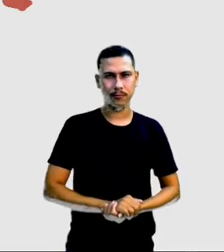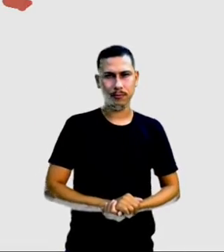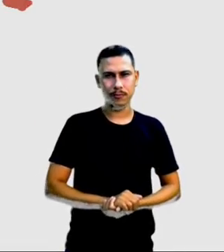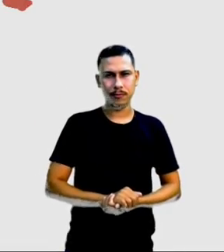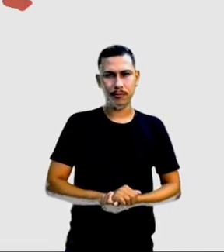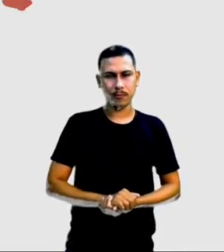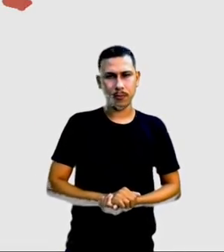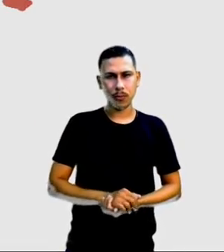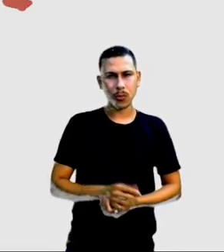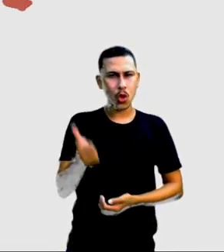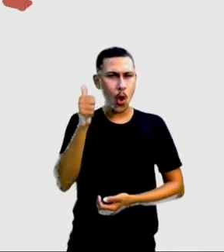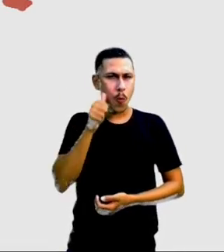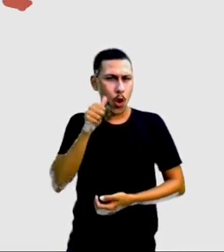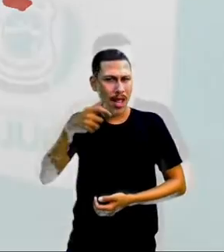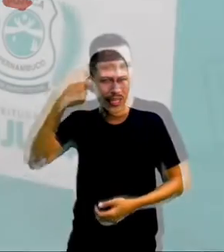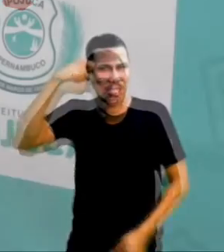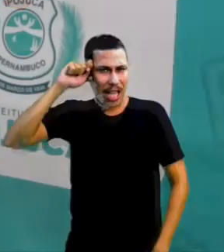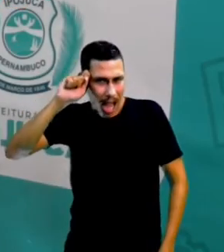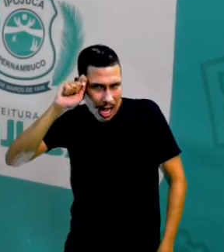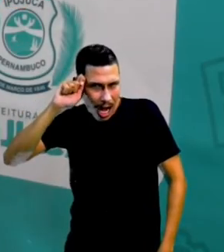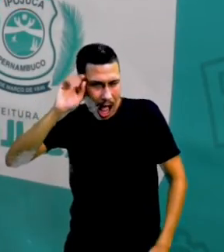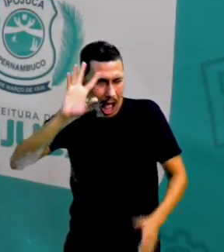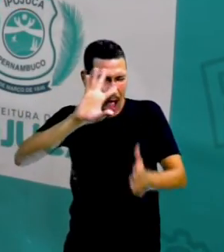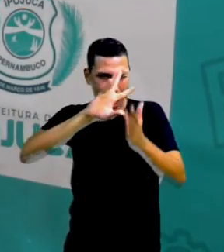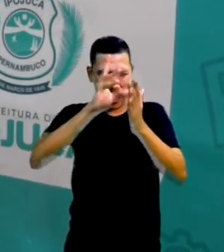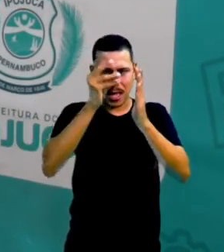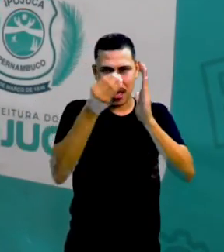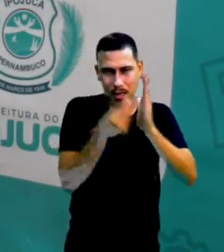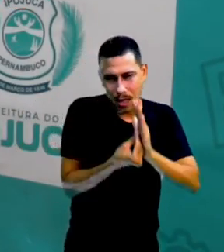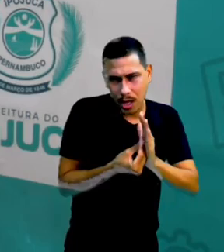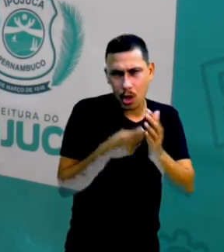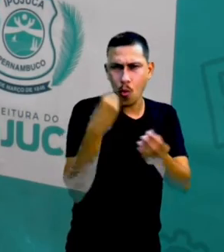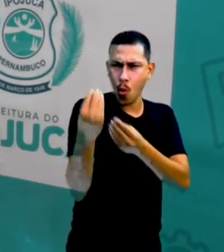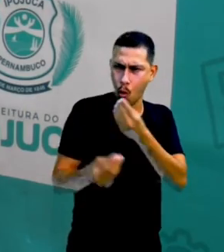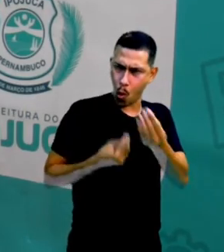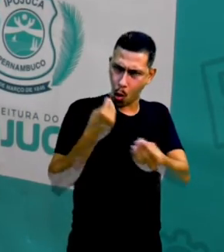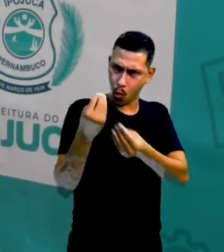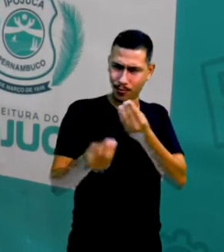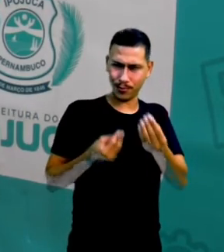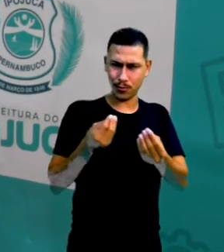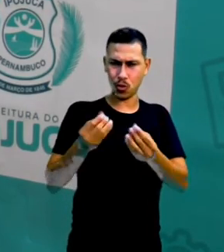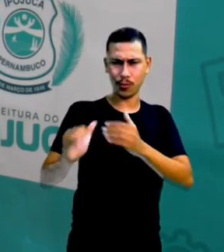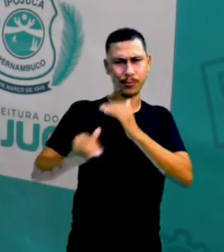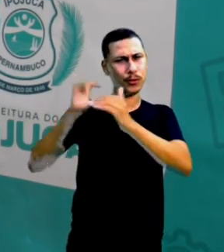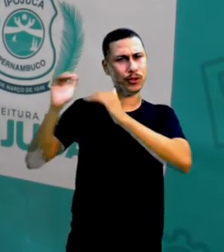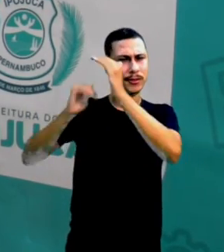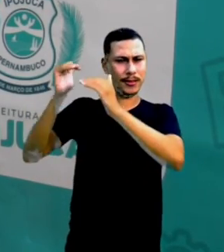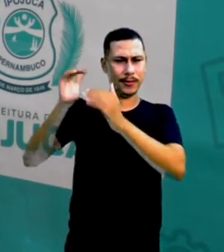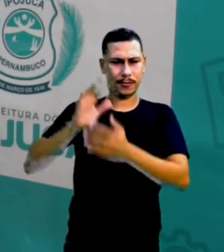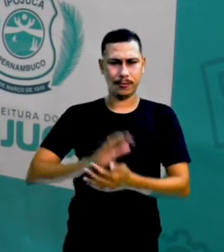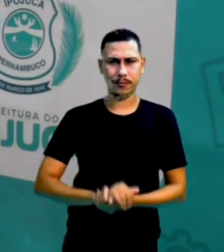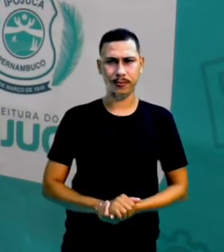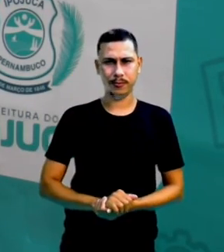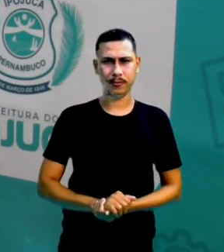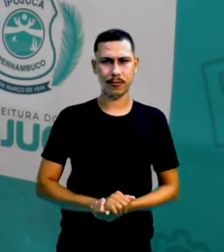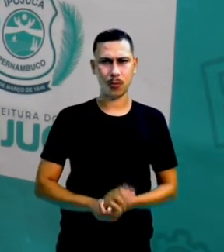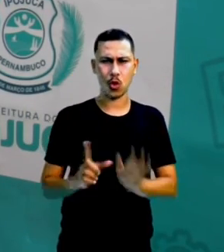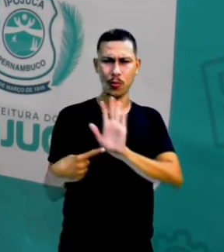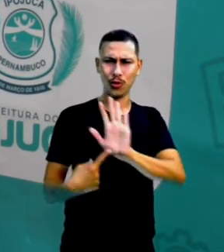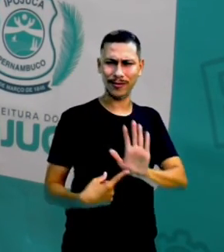E a mulher negra no quilombo, como é que ela se configurava, como é que ela se comportava nesse processo? Como eu falei para vocês, eu